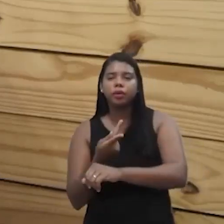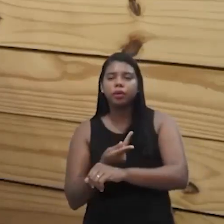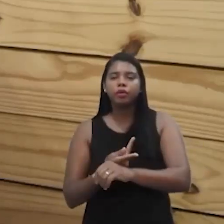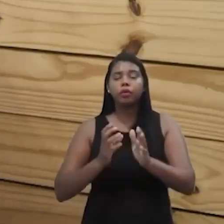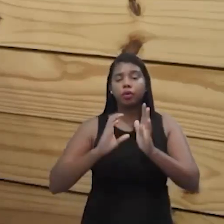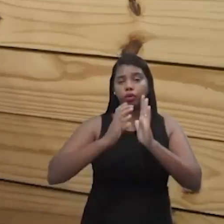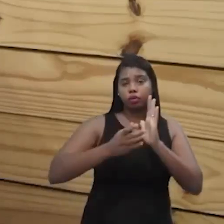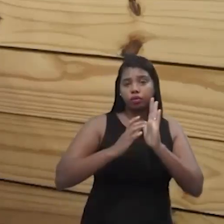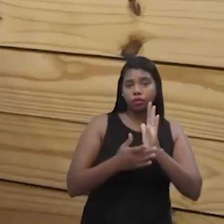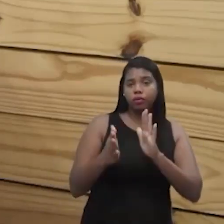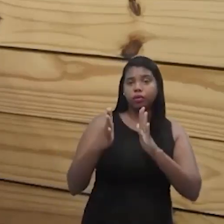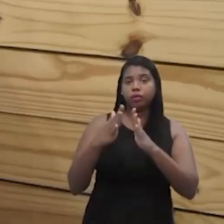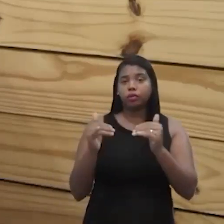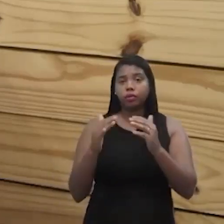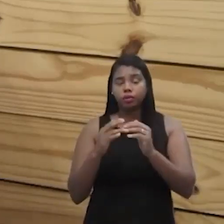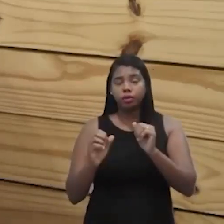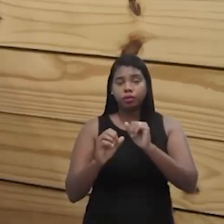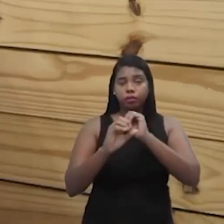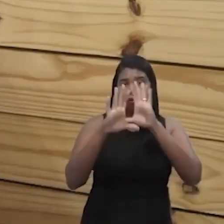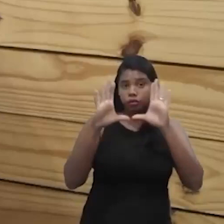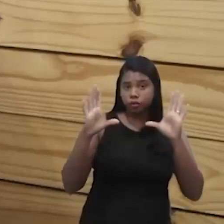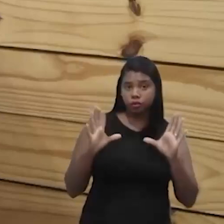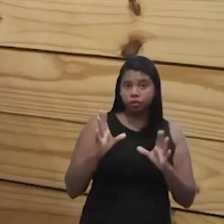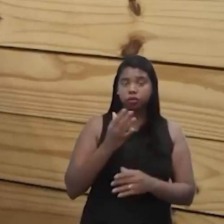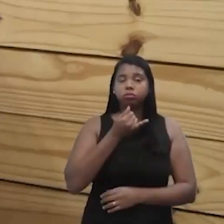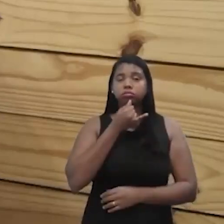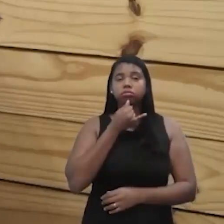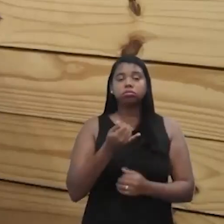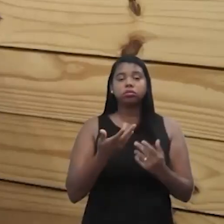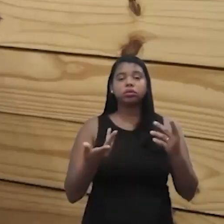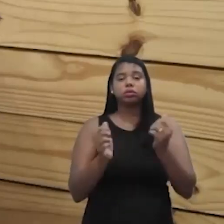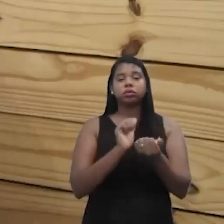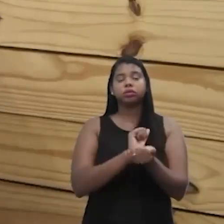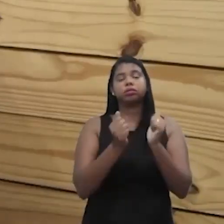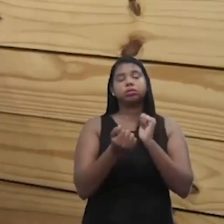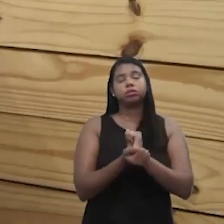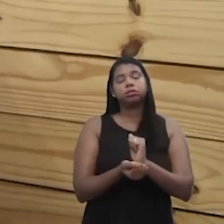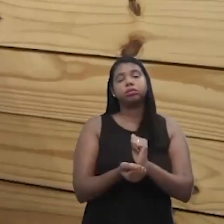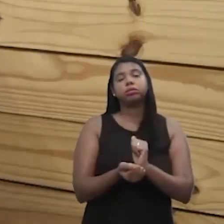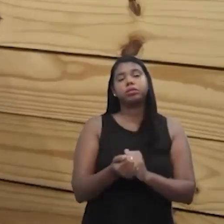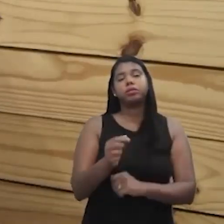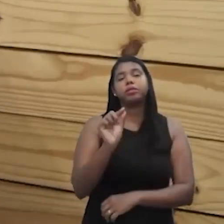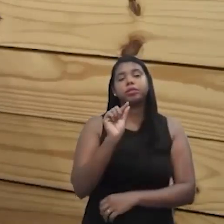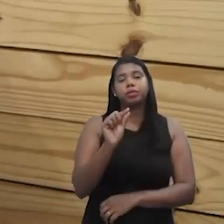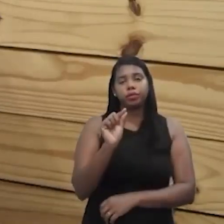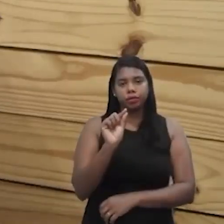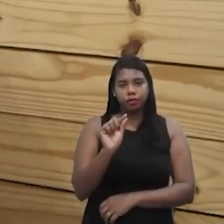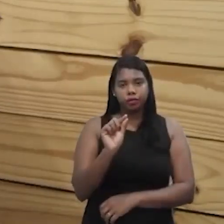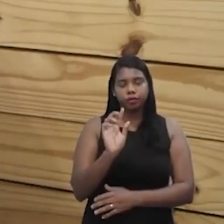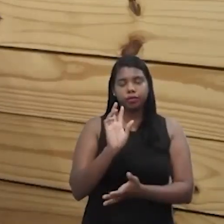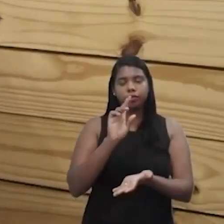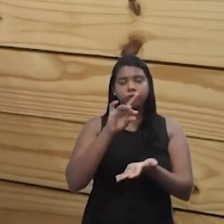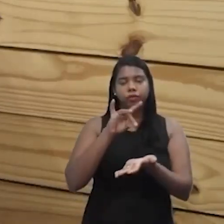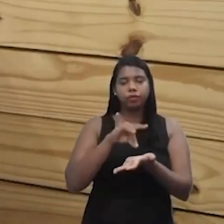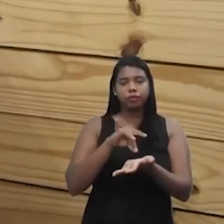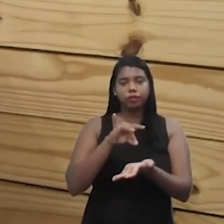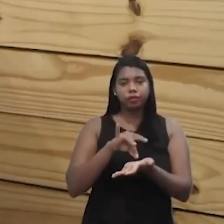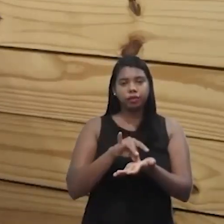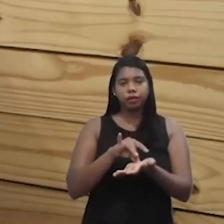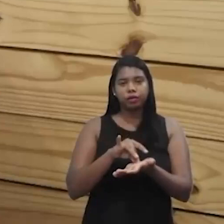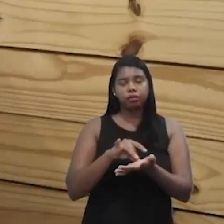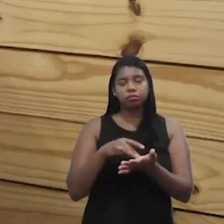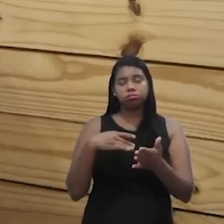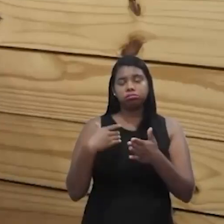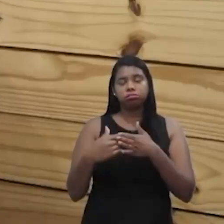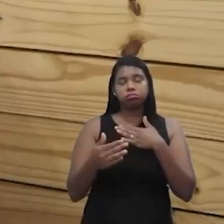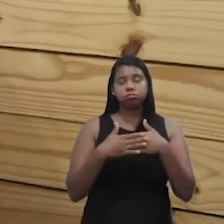trabalhar de forma muito clara e muito incisiva, são com algumas habilidades, que são habilidades que, na verdade, independem da